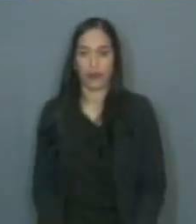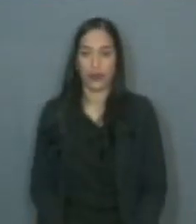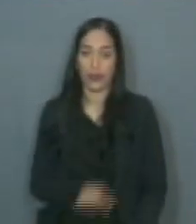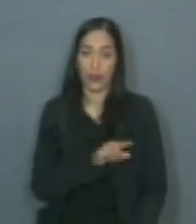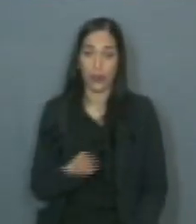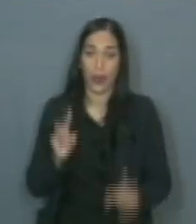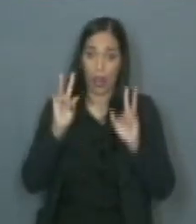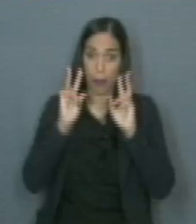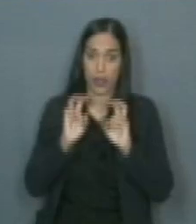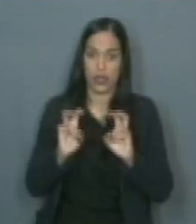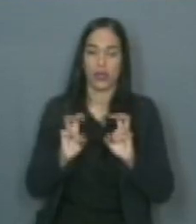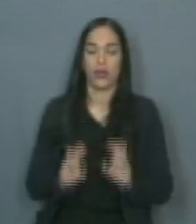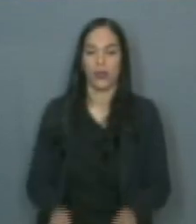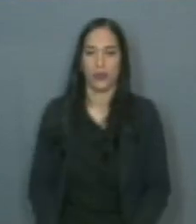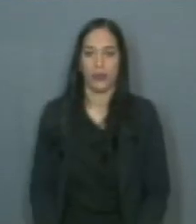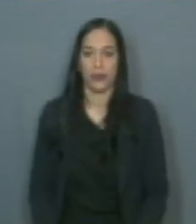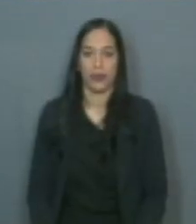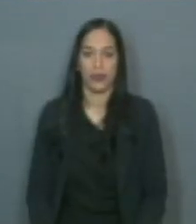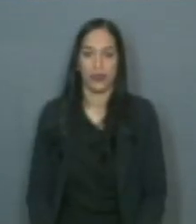atenção.